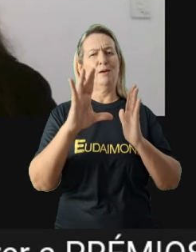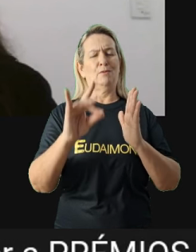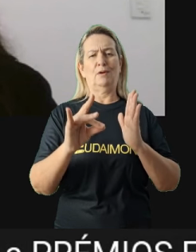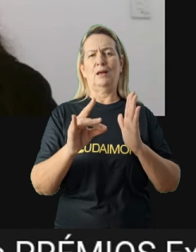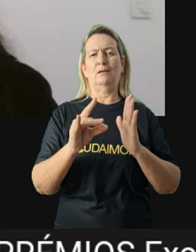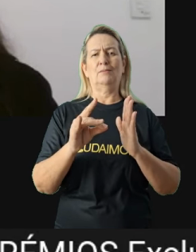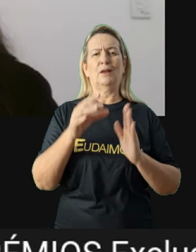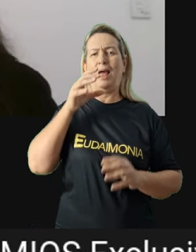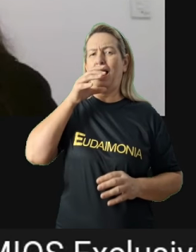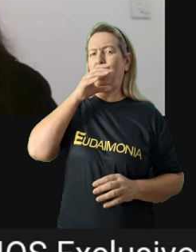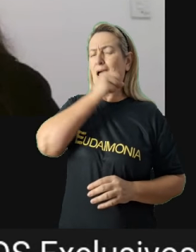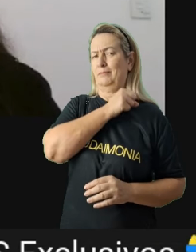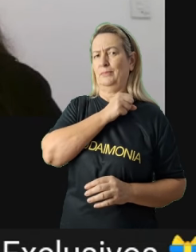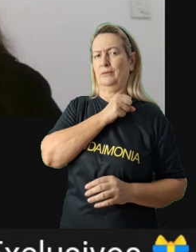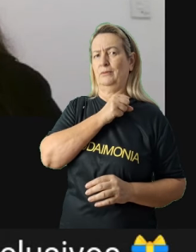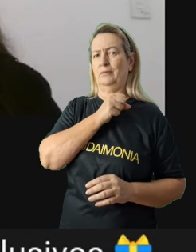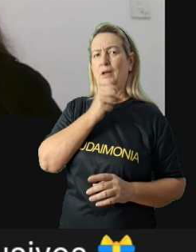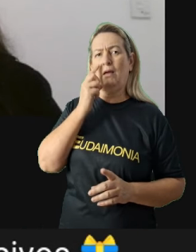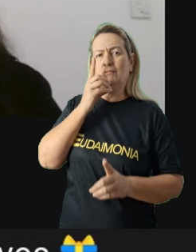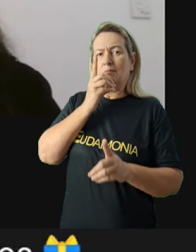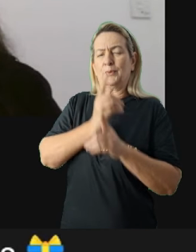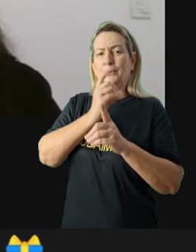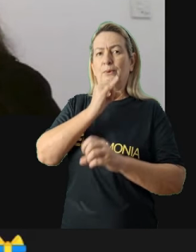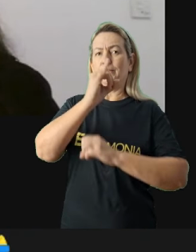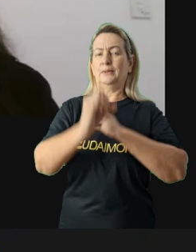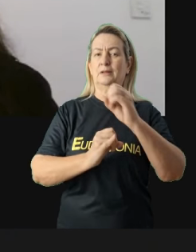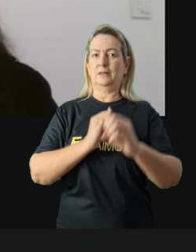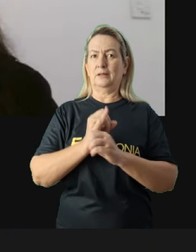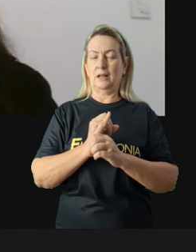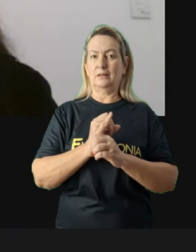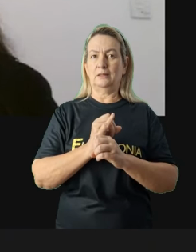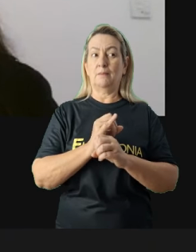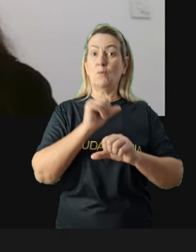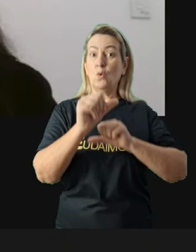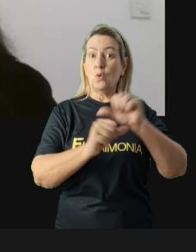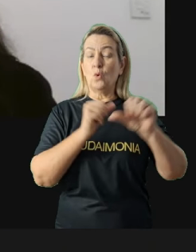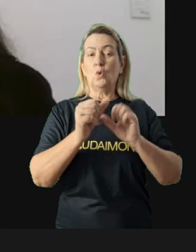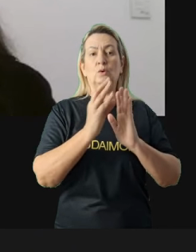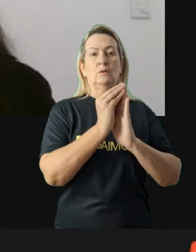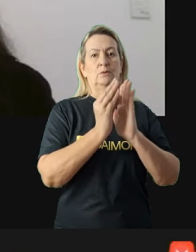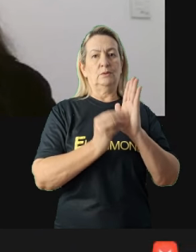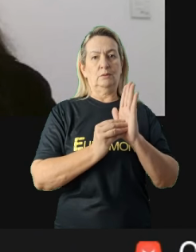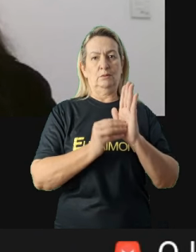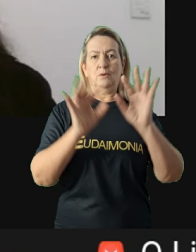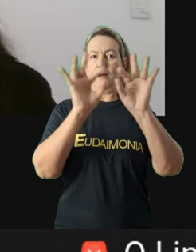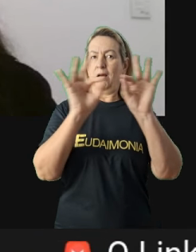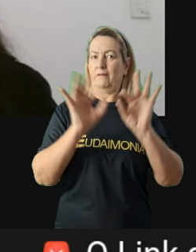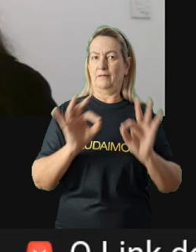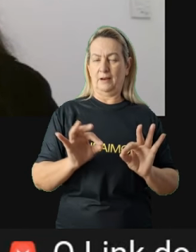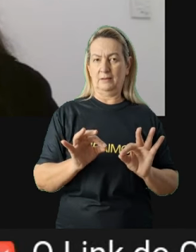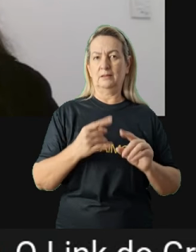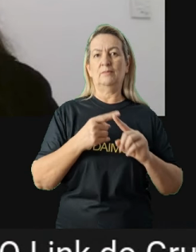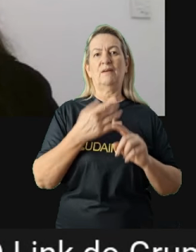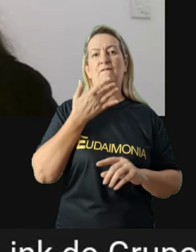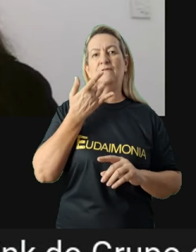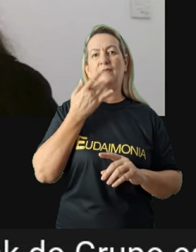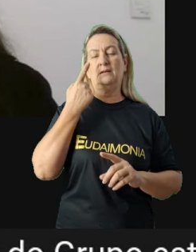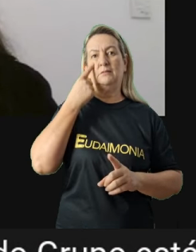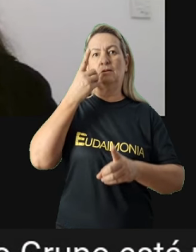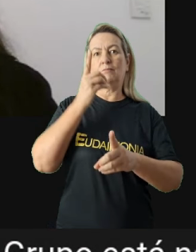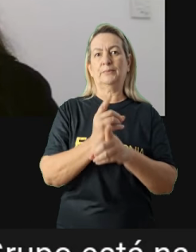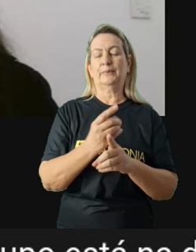assim, cara, nem tenta mandar, porque eu já identifiquei seu plágio, pelo menos dá um esforço de mudar um pouquinho o conteúdo que você está mandando,